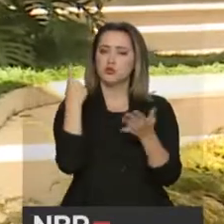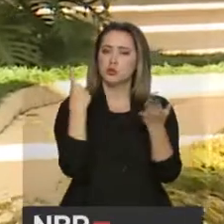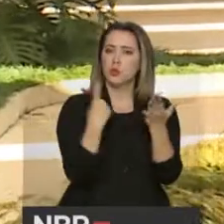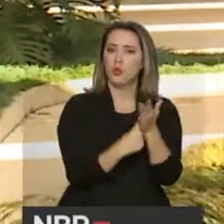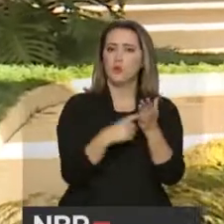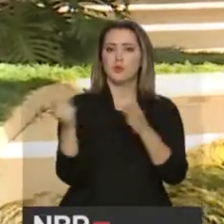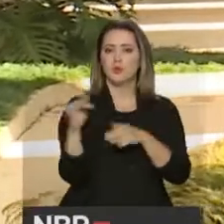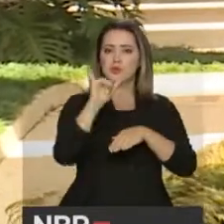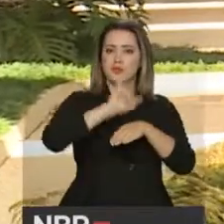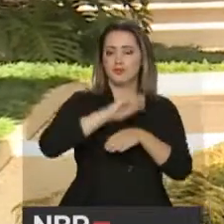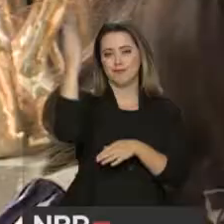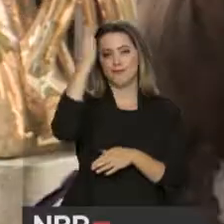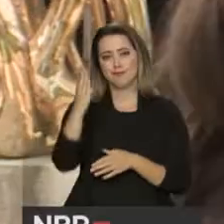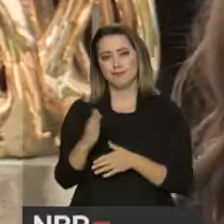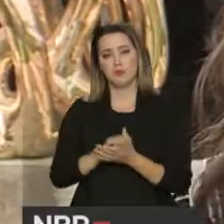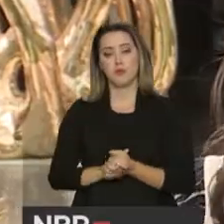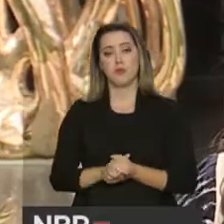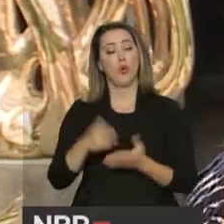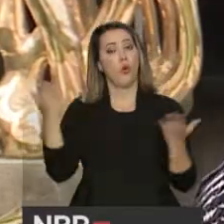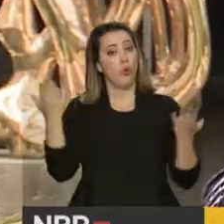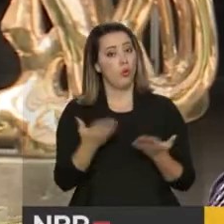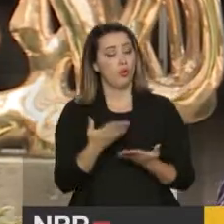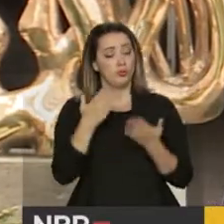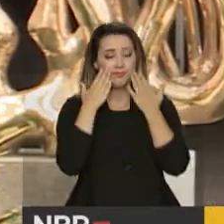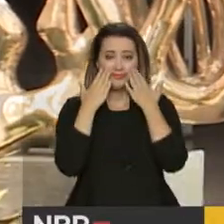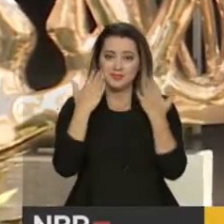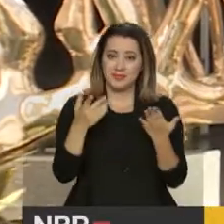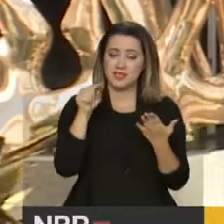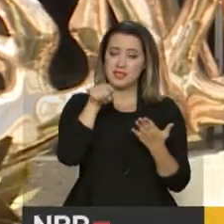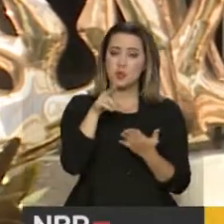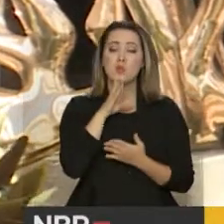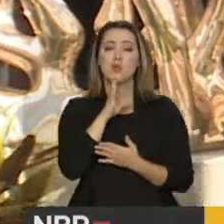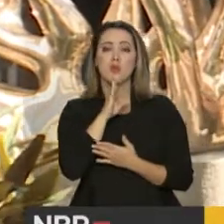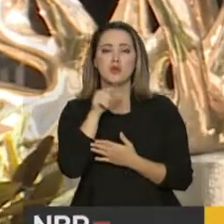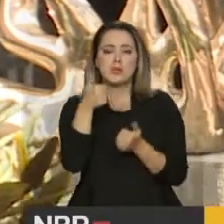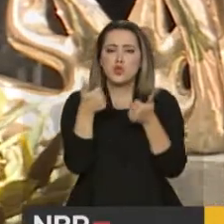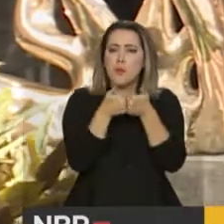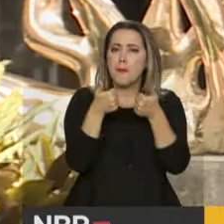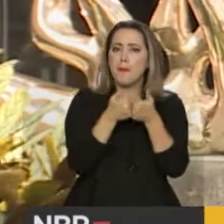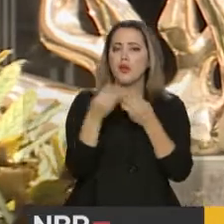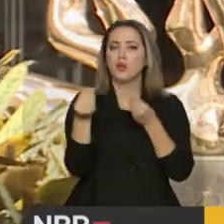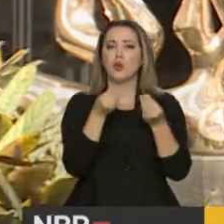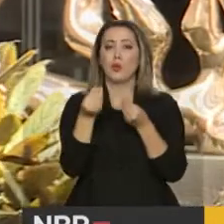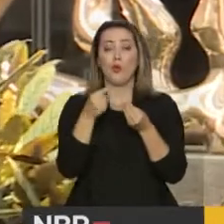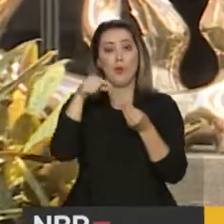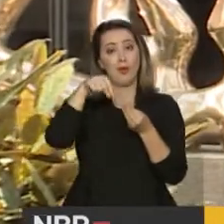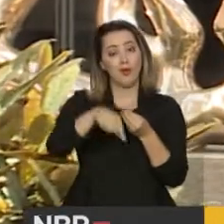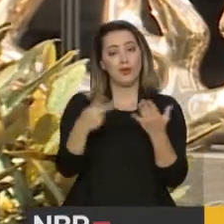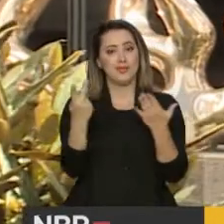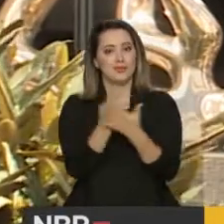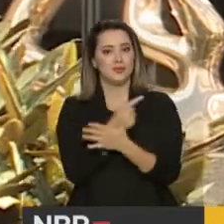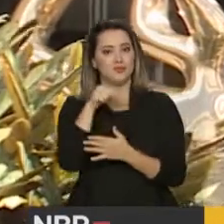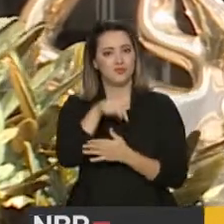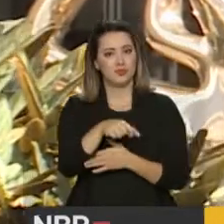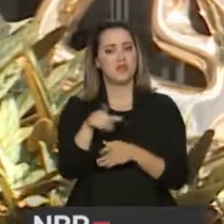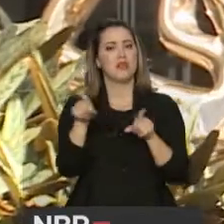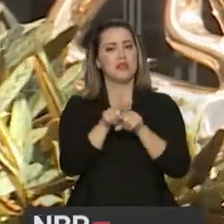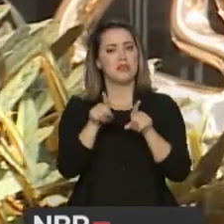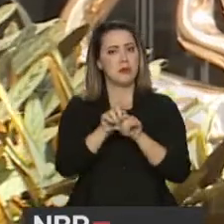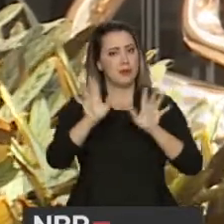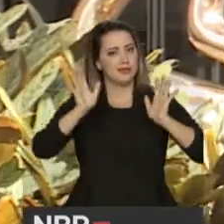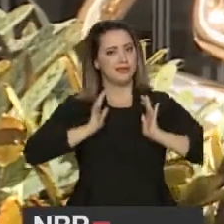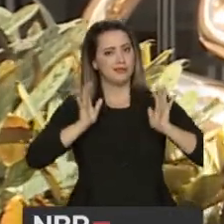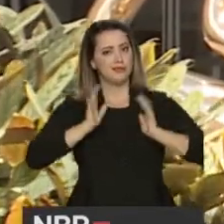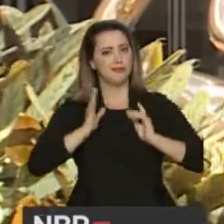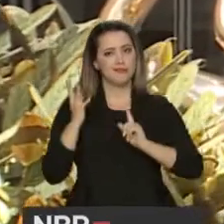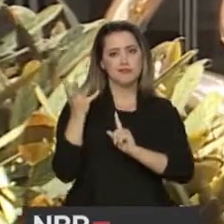da nova capital do país. No NBR Entrevista de hoje, você vai conhecer de perto como funciona o Itamaraty, além da riqueza